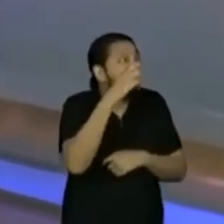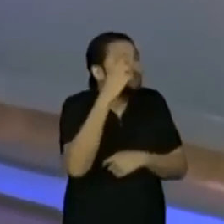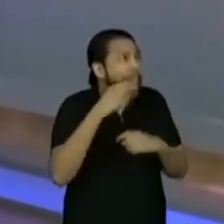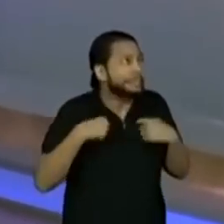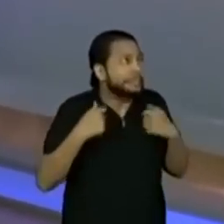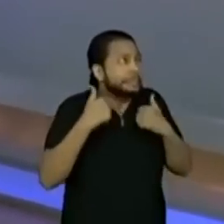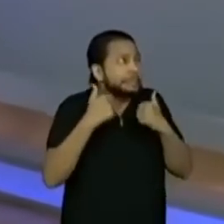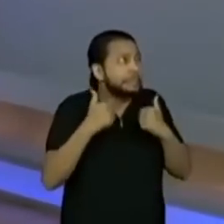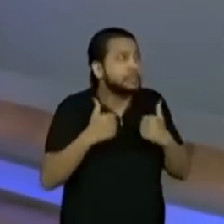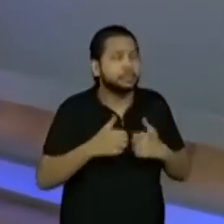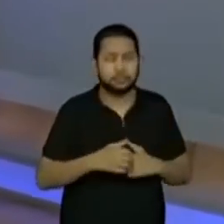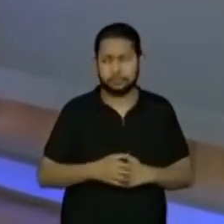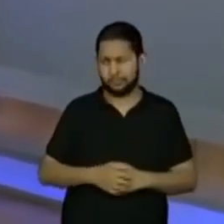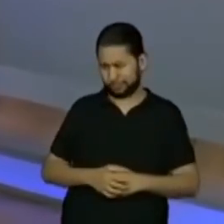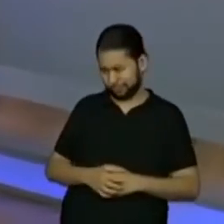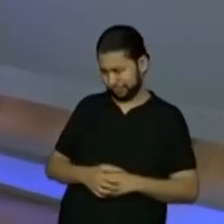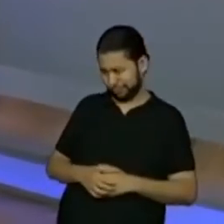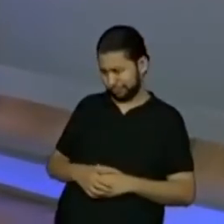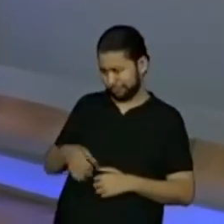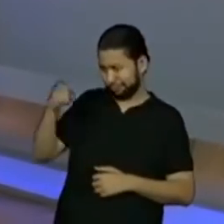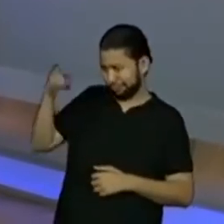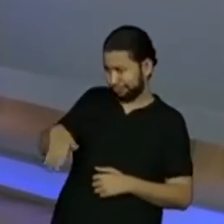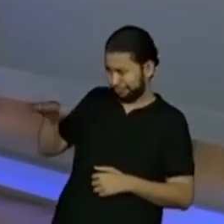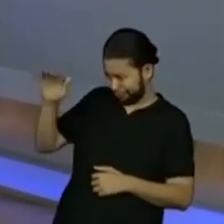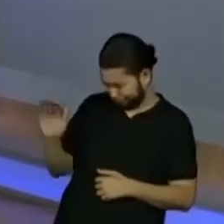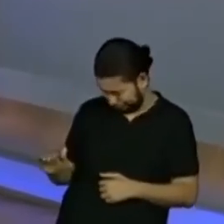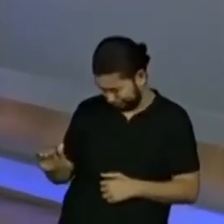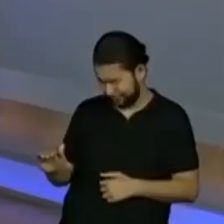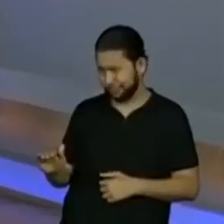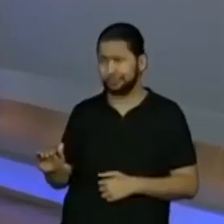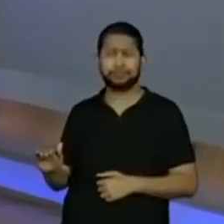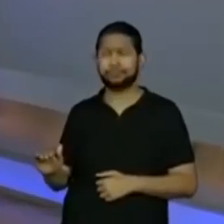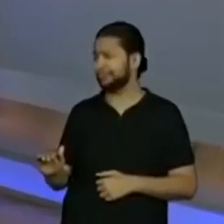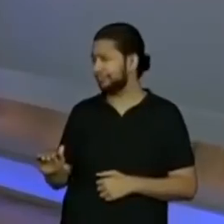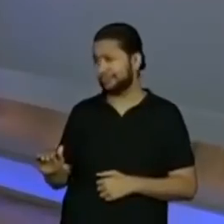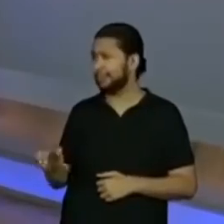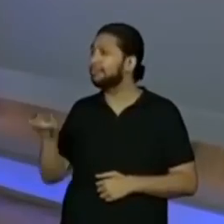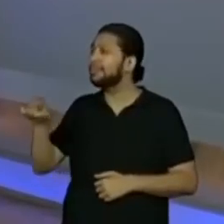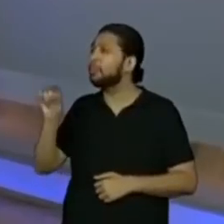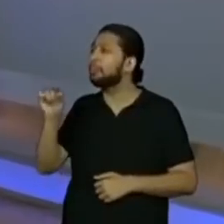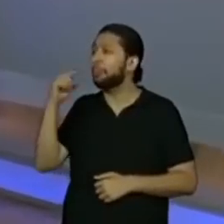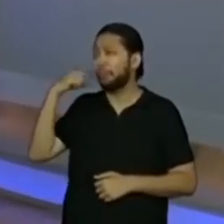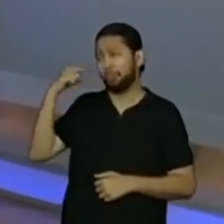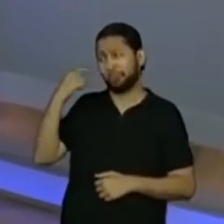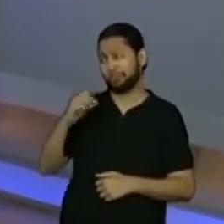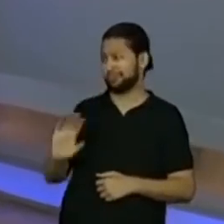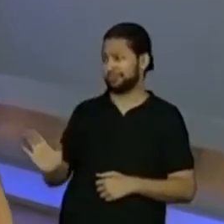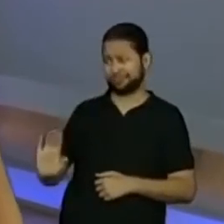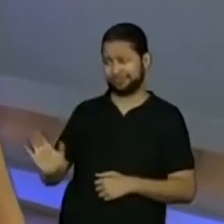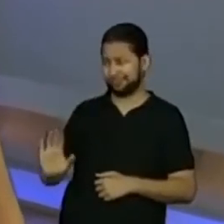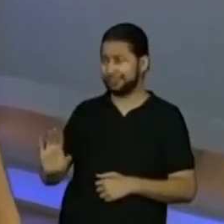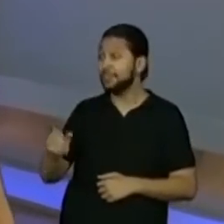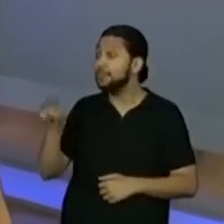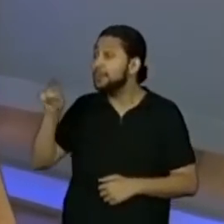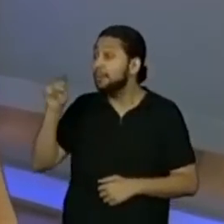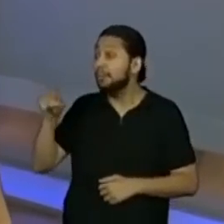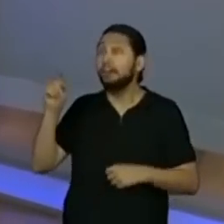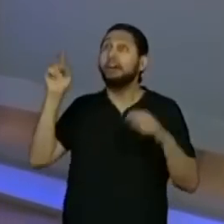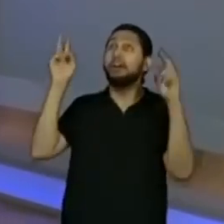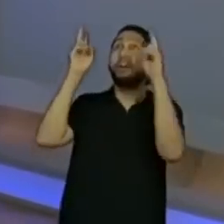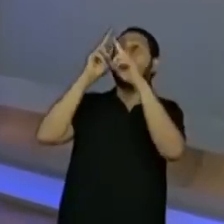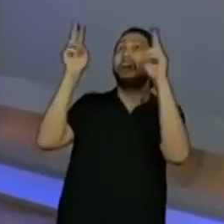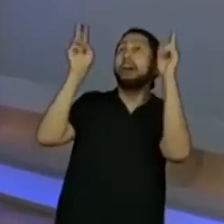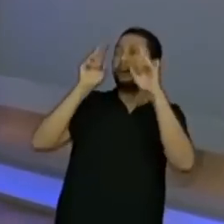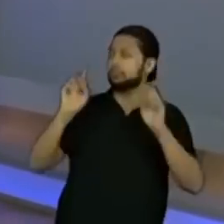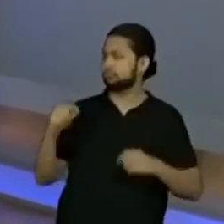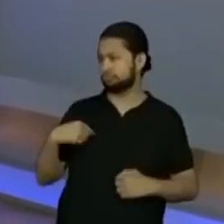O pai então falou: você? Ah, você falta um parafuso, você tem cabeça de vento, eu